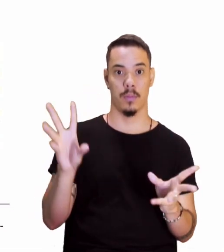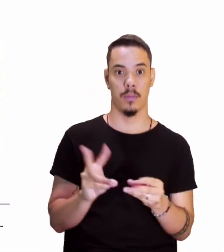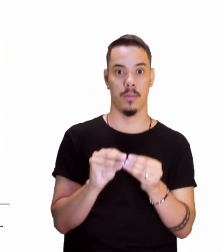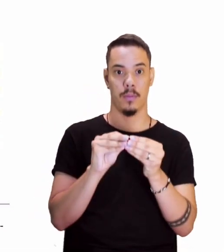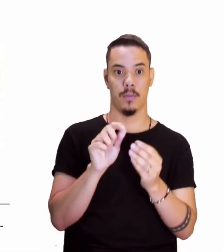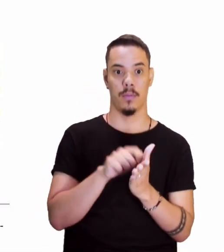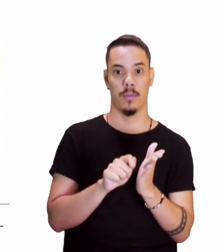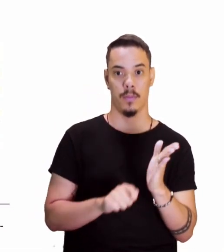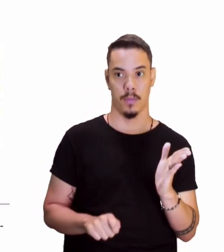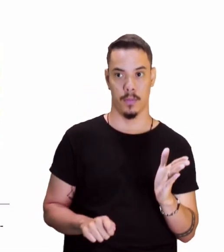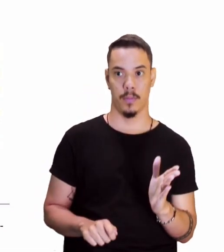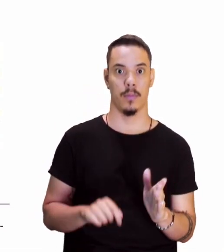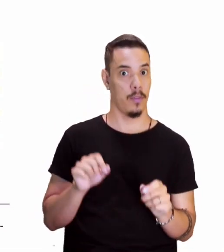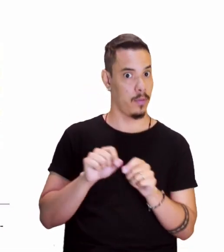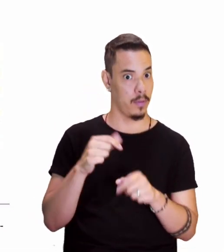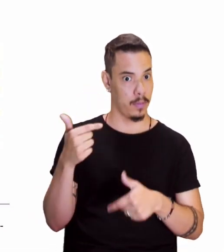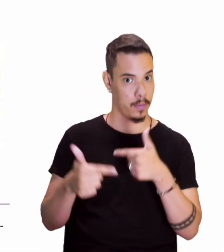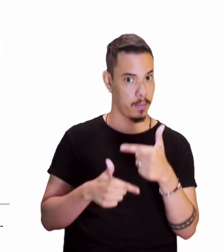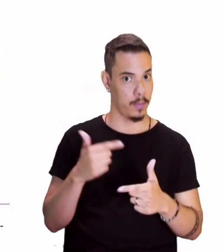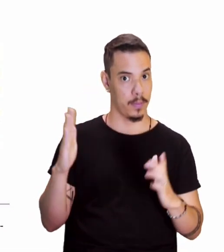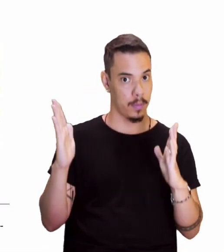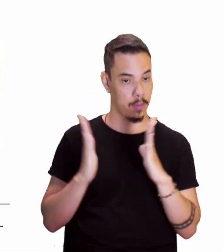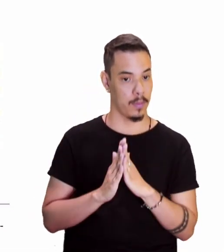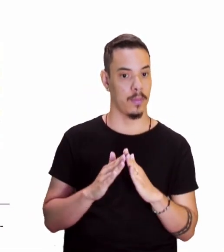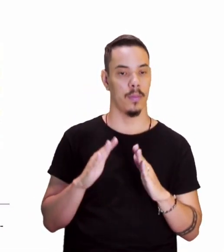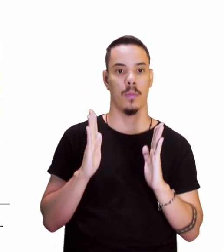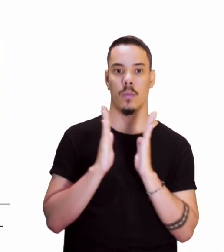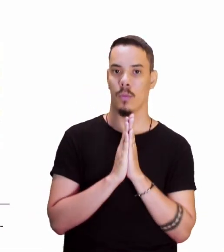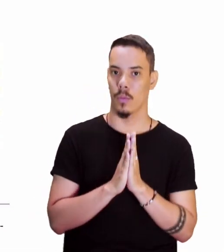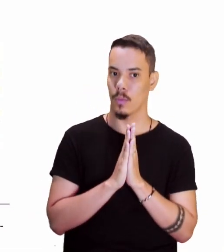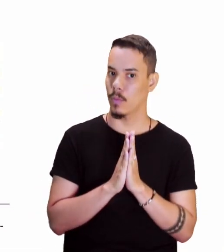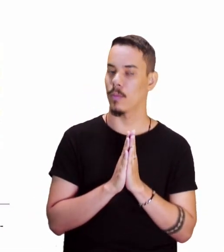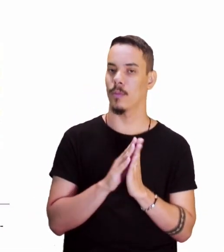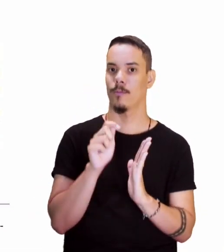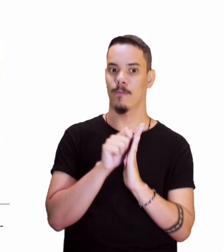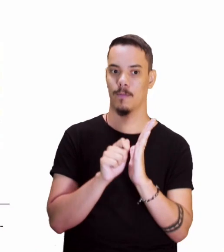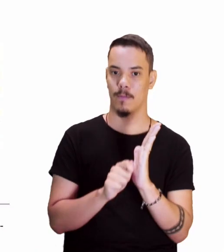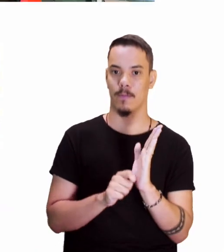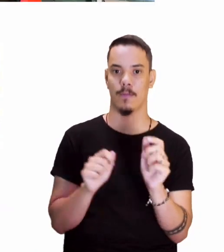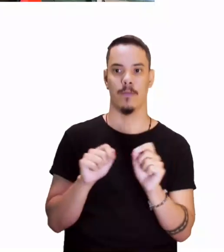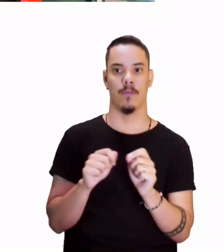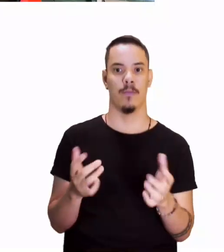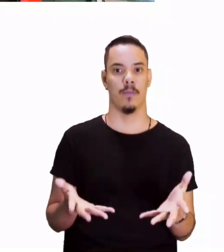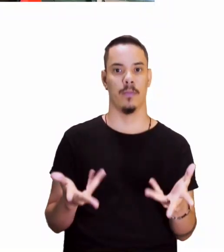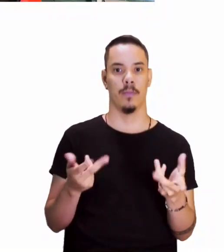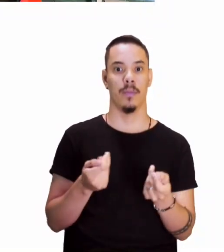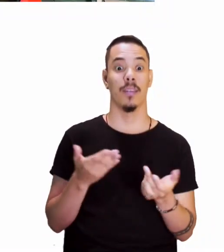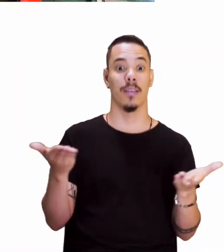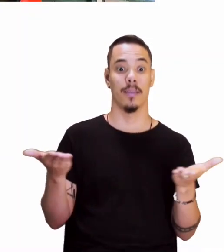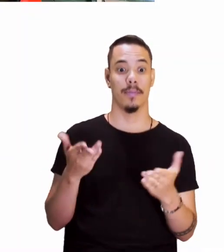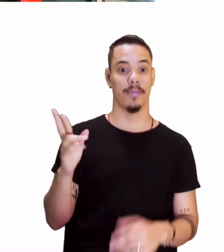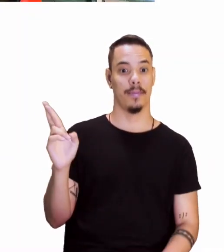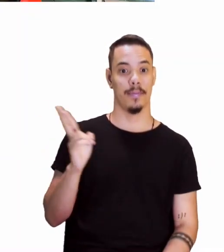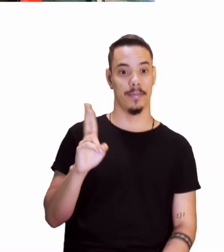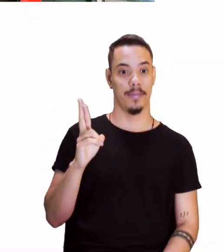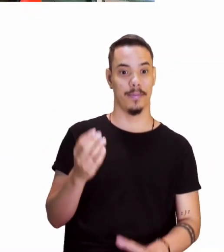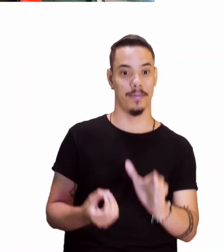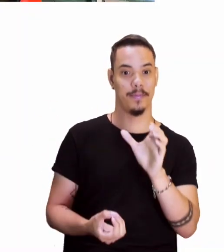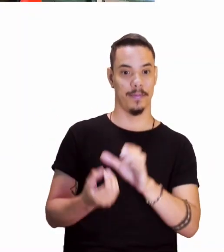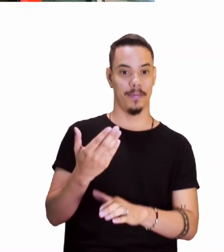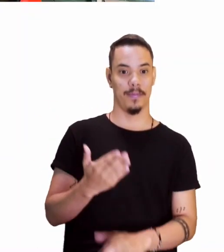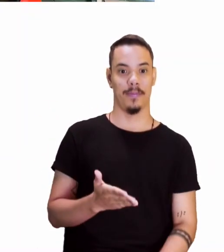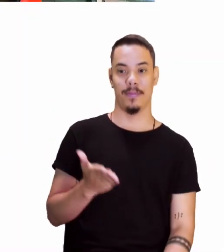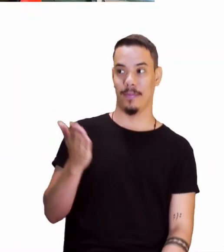Certinho? Faça o seu trabalhinho caprichado, amadinhos. E agora, quem